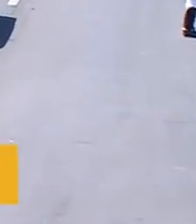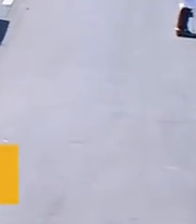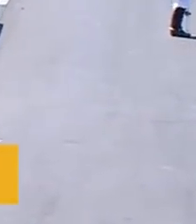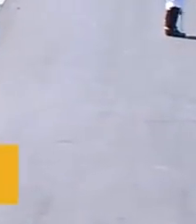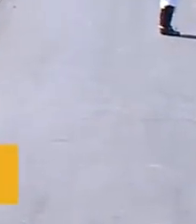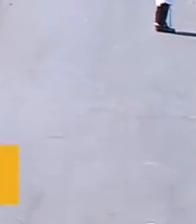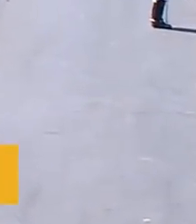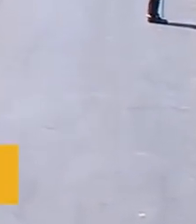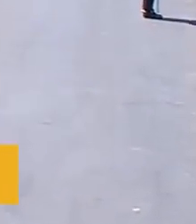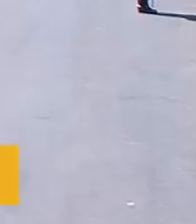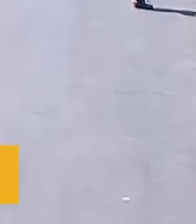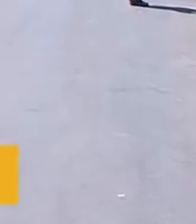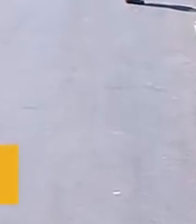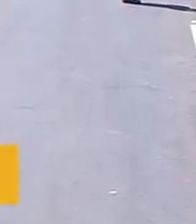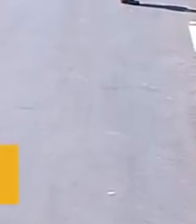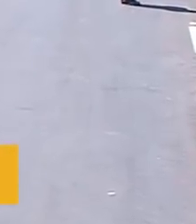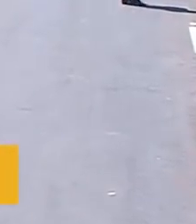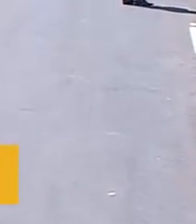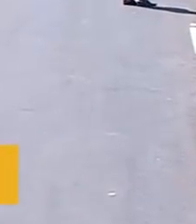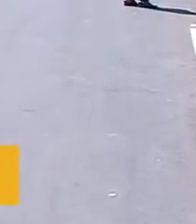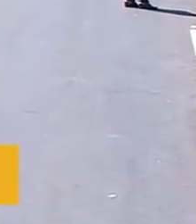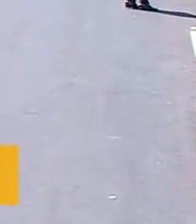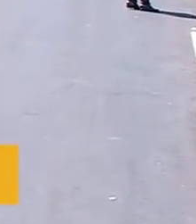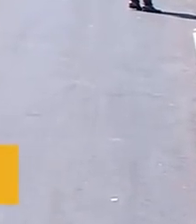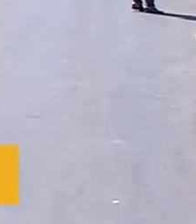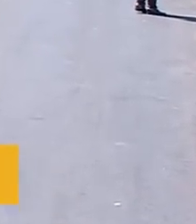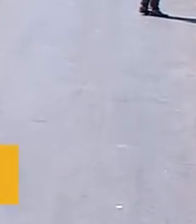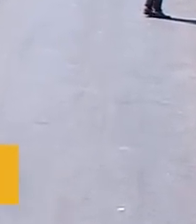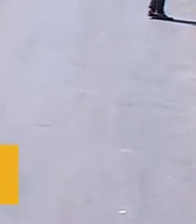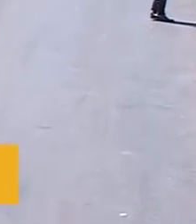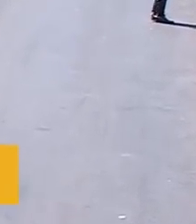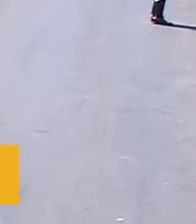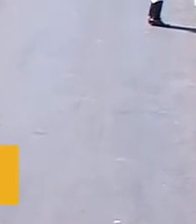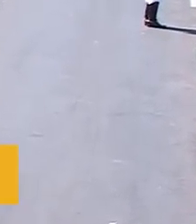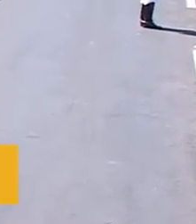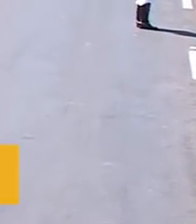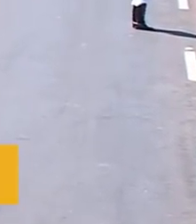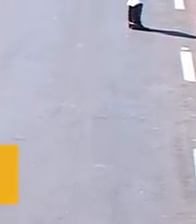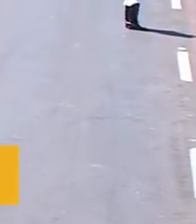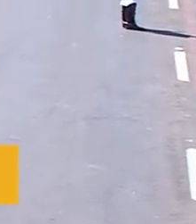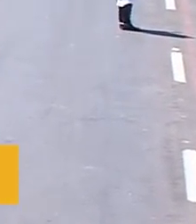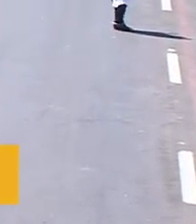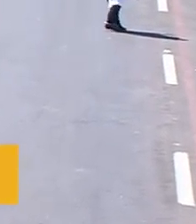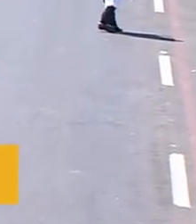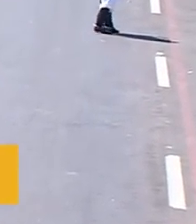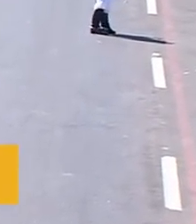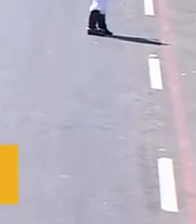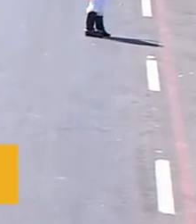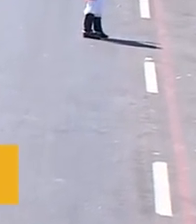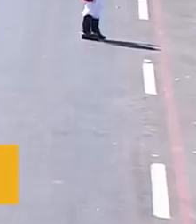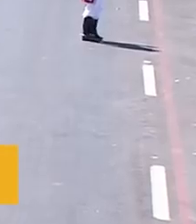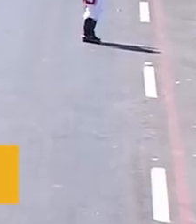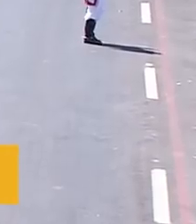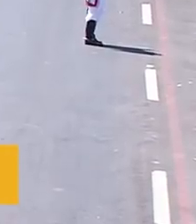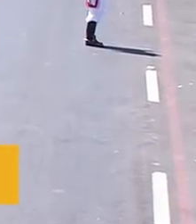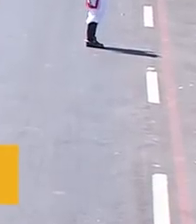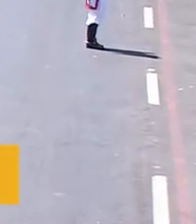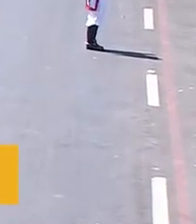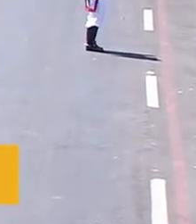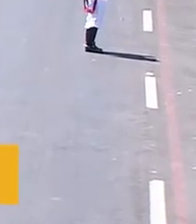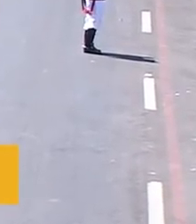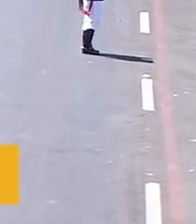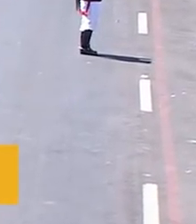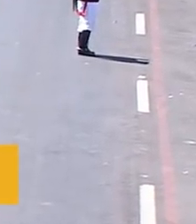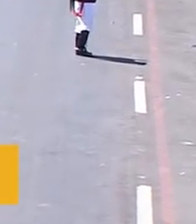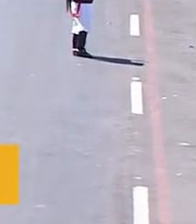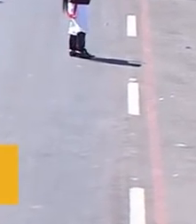auto busca e resgate através de lancha, unidades de resgate, auto transporte de tropa.